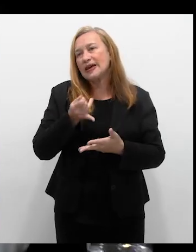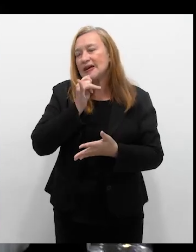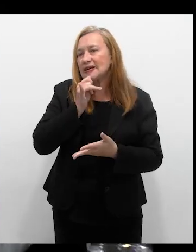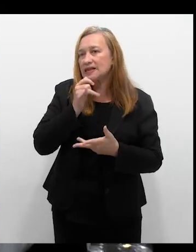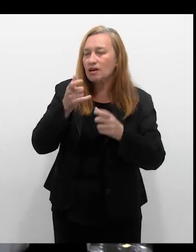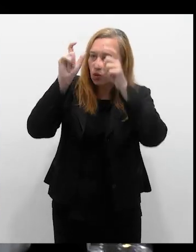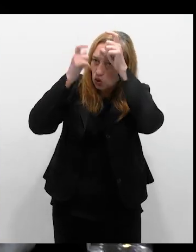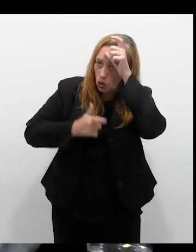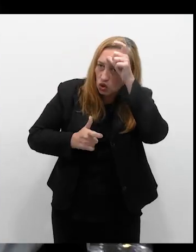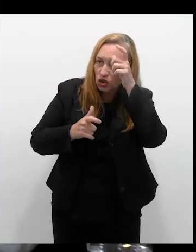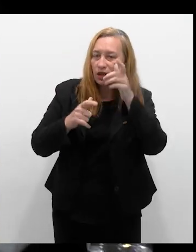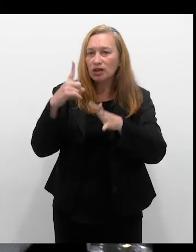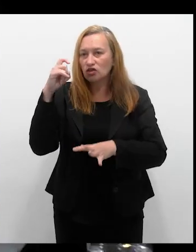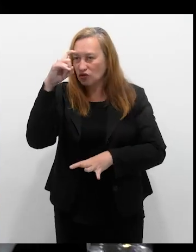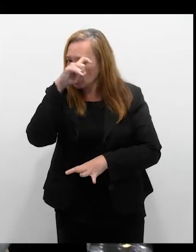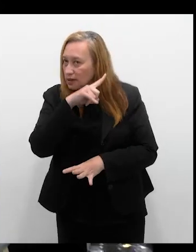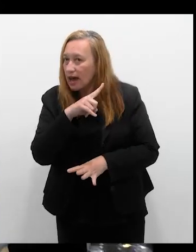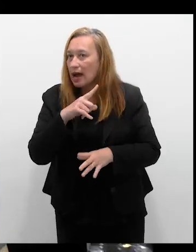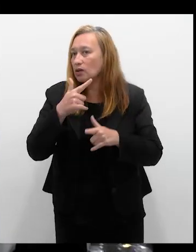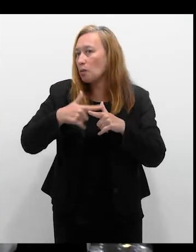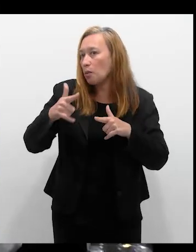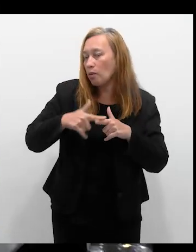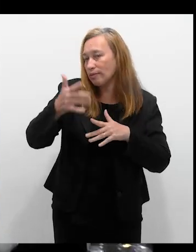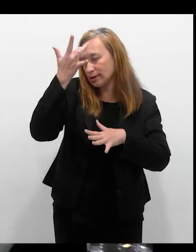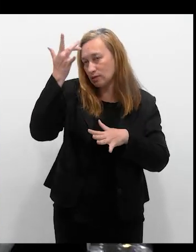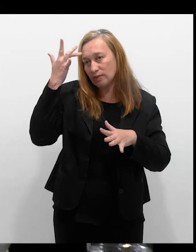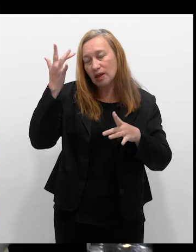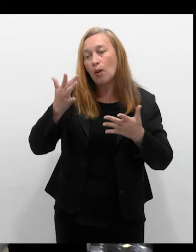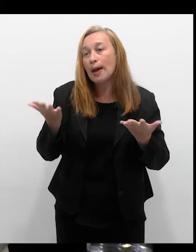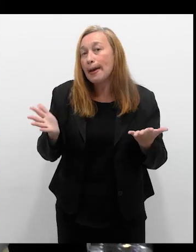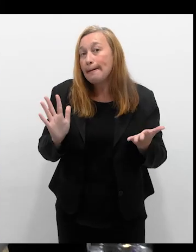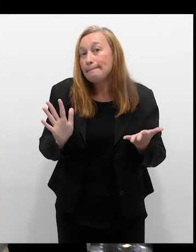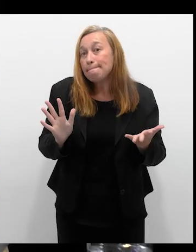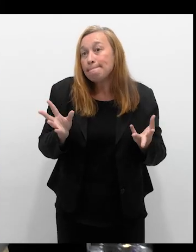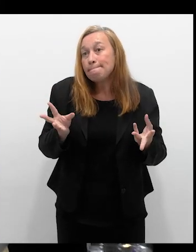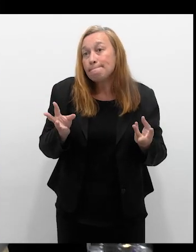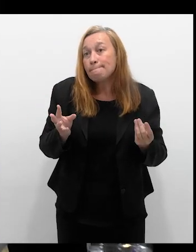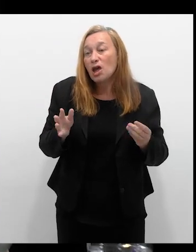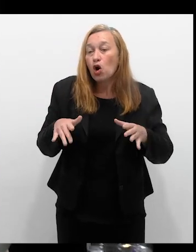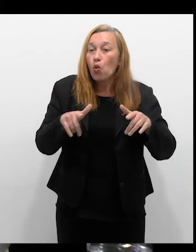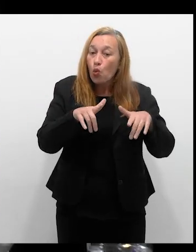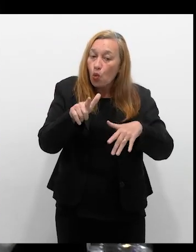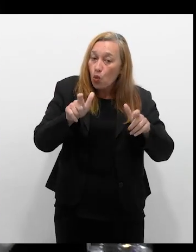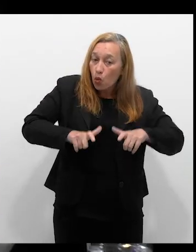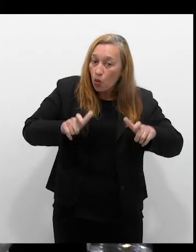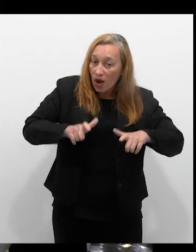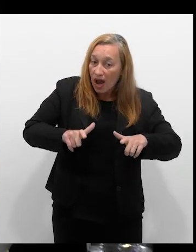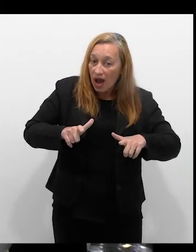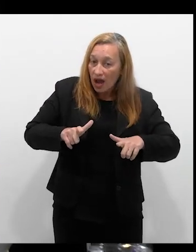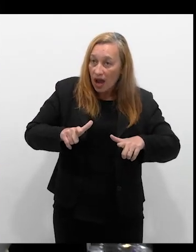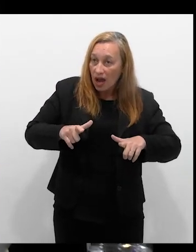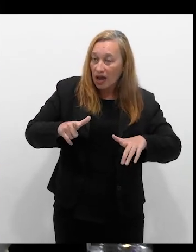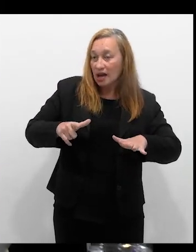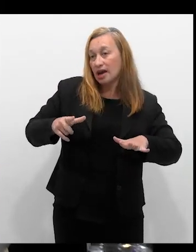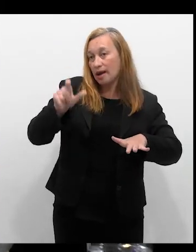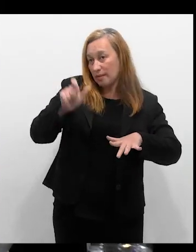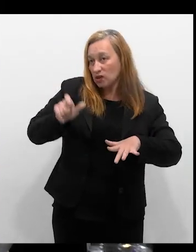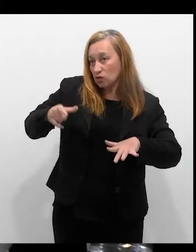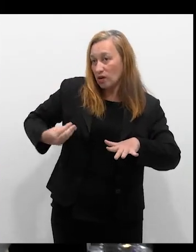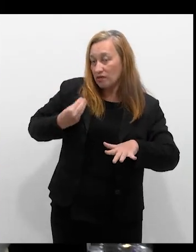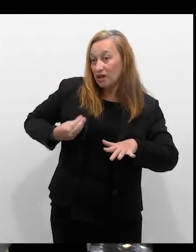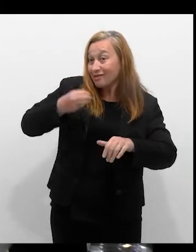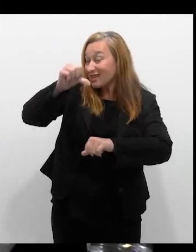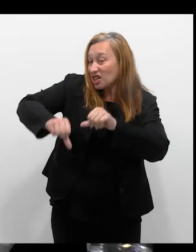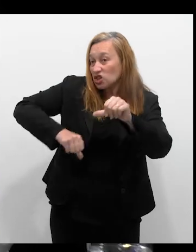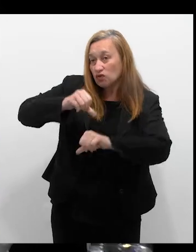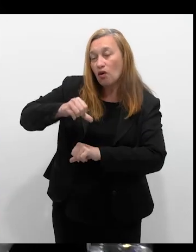exemplo, a um transtorno, a uma dificuldade, a um problema de saúde mental, o ambiente ao redor da pessoa transforma